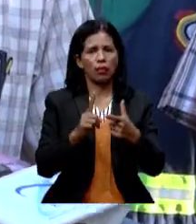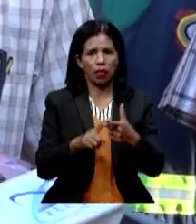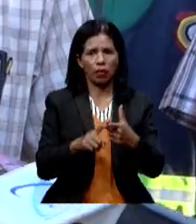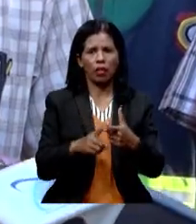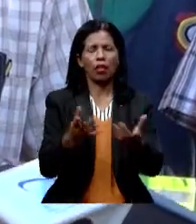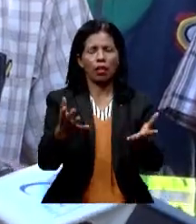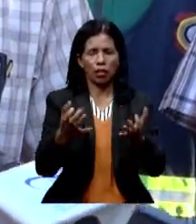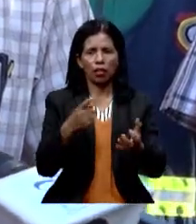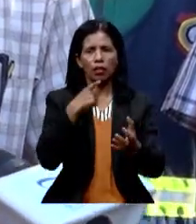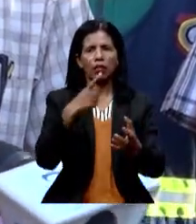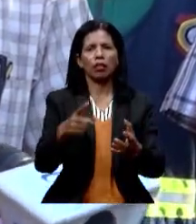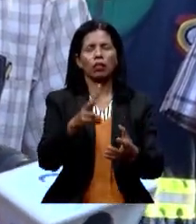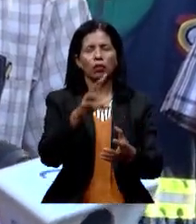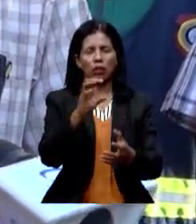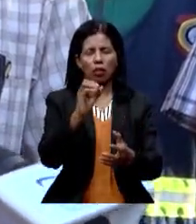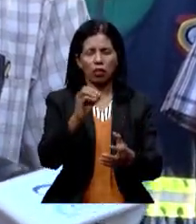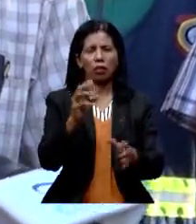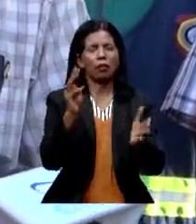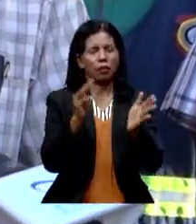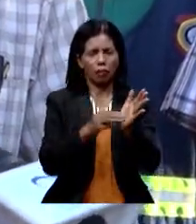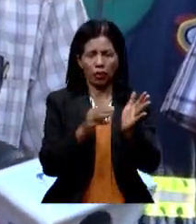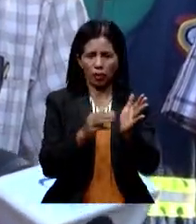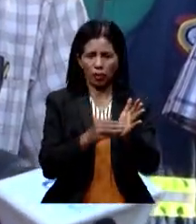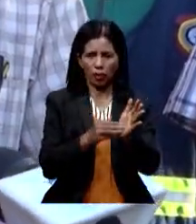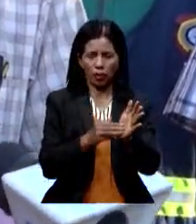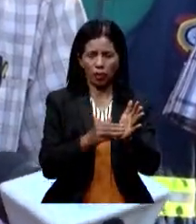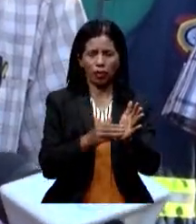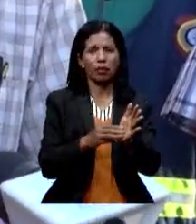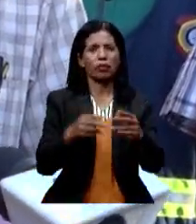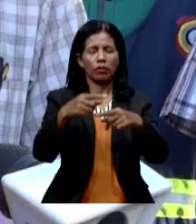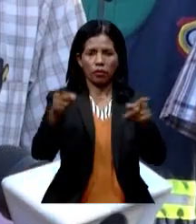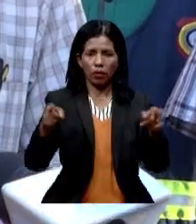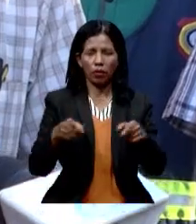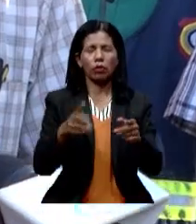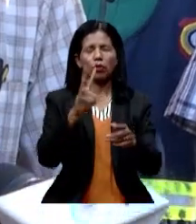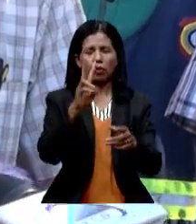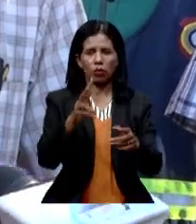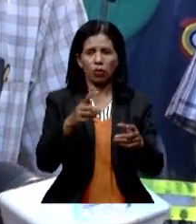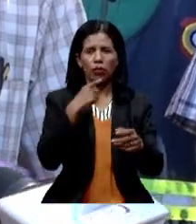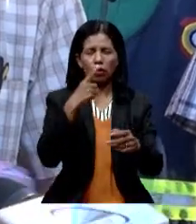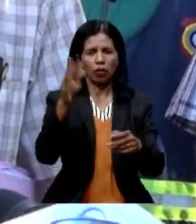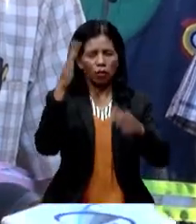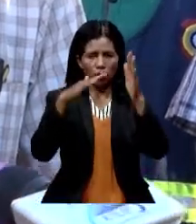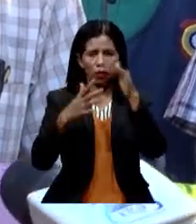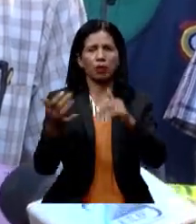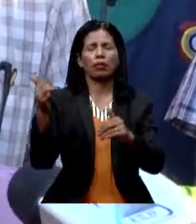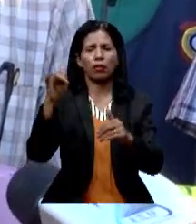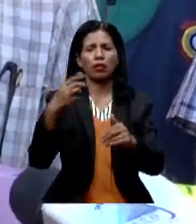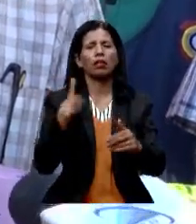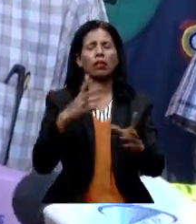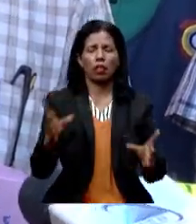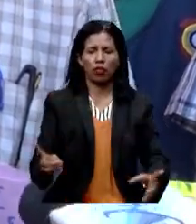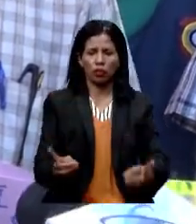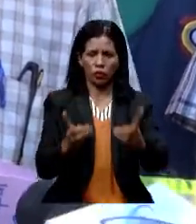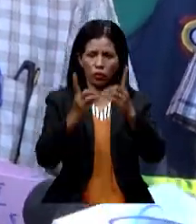cara clube de rai, 2000 e tal metros quadrados, hectare rua, né? Bele hatana, ba problemas, nabe, que itahassoro e